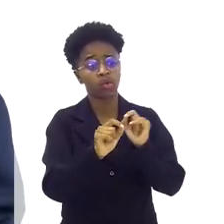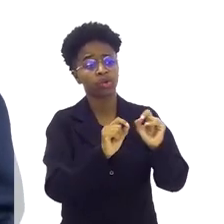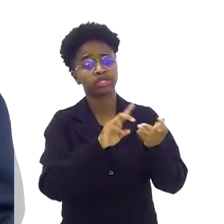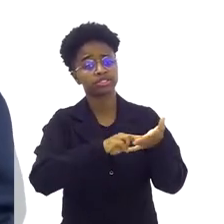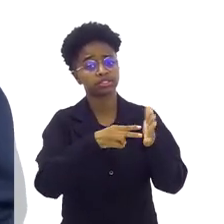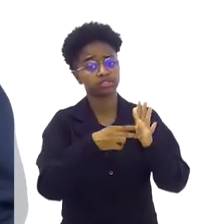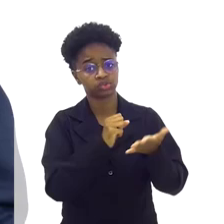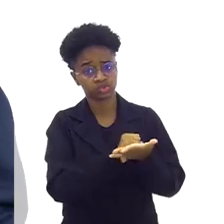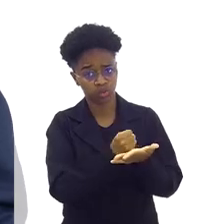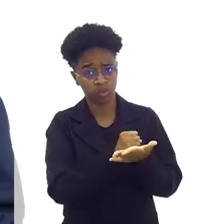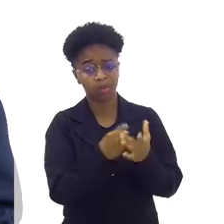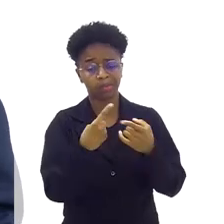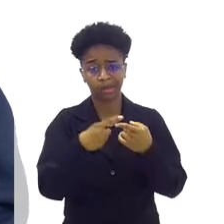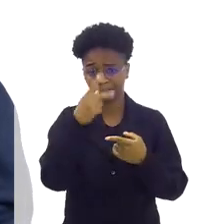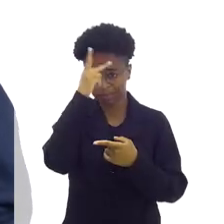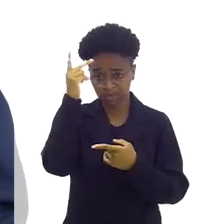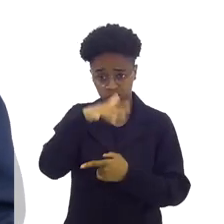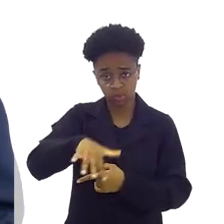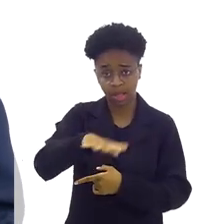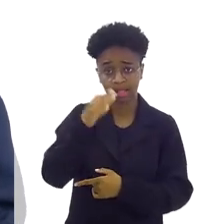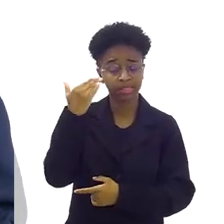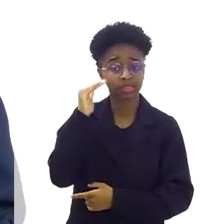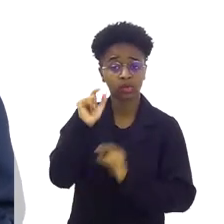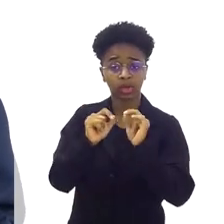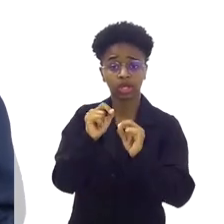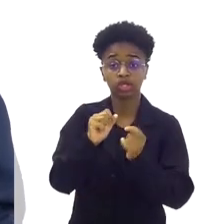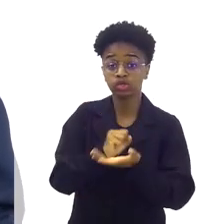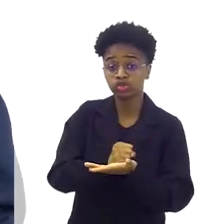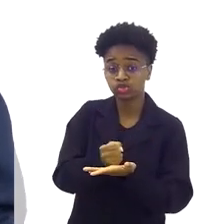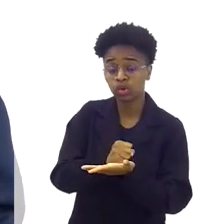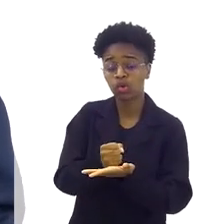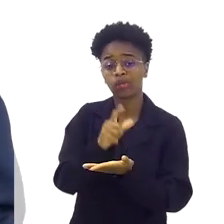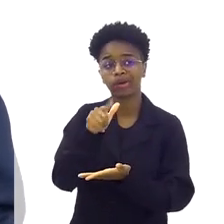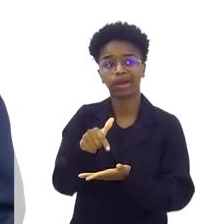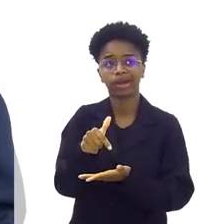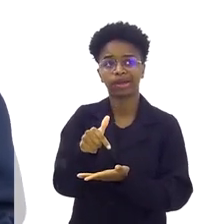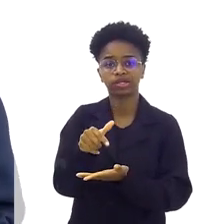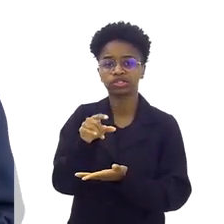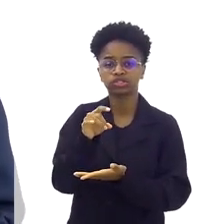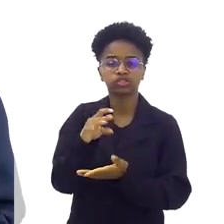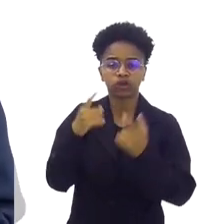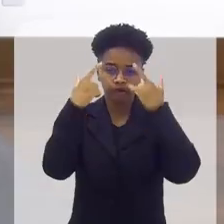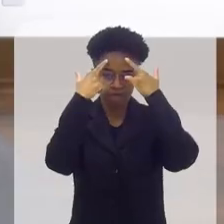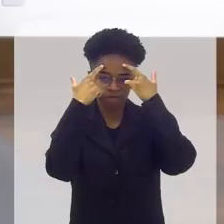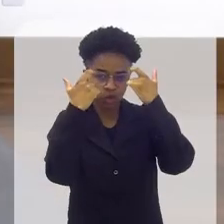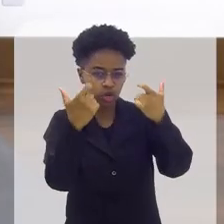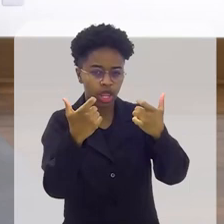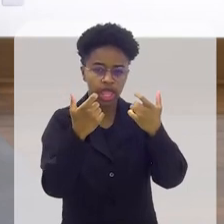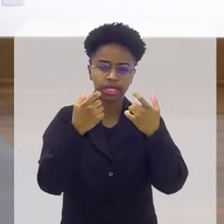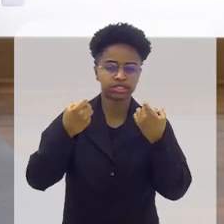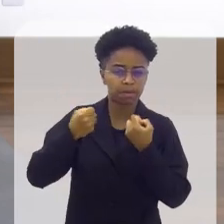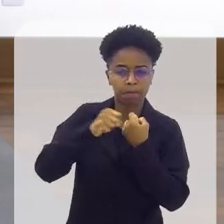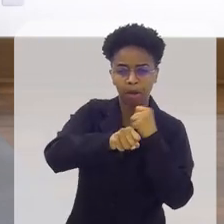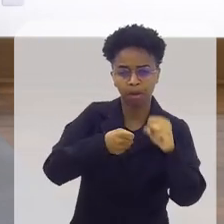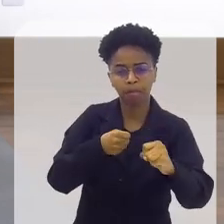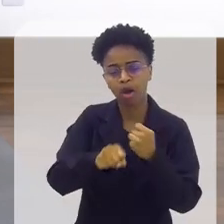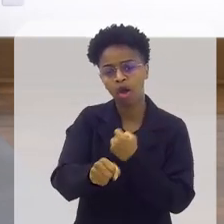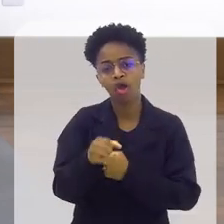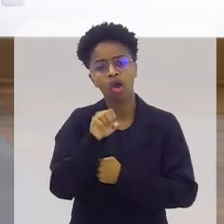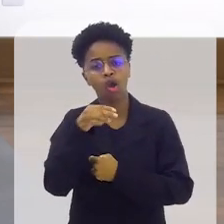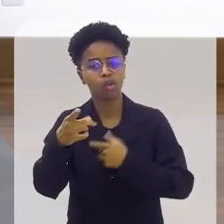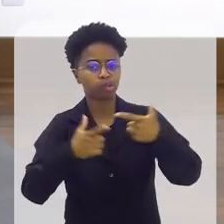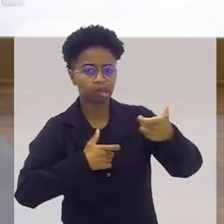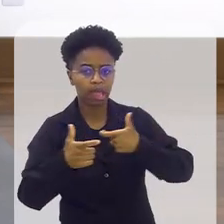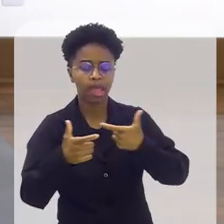senso comum do que é um jogo, porque existe esse senso comum de que o jogo muitas vezes é algo que remete à violência, à agressividade,